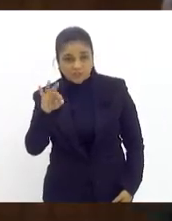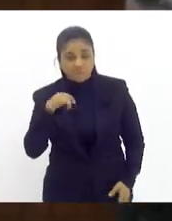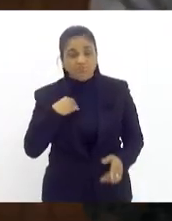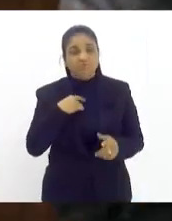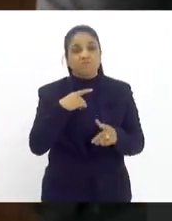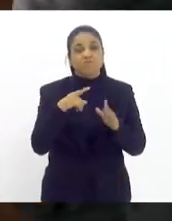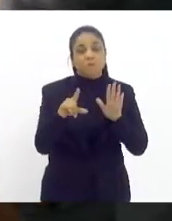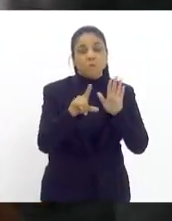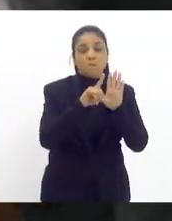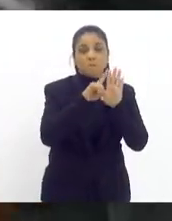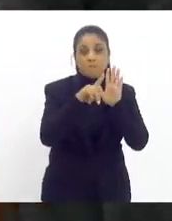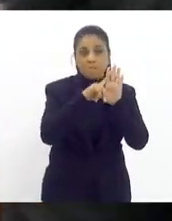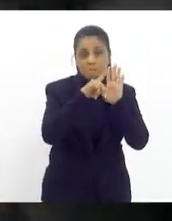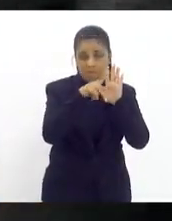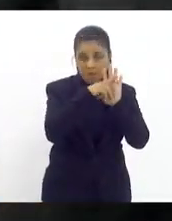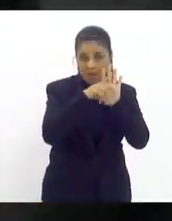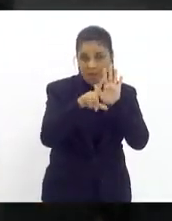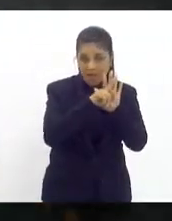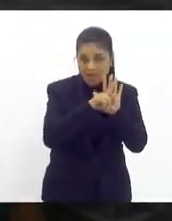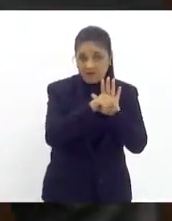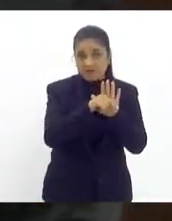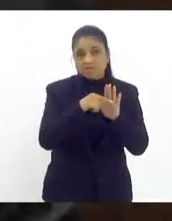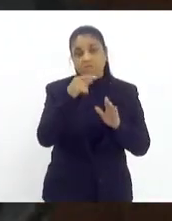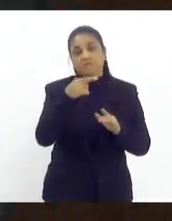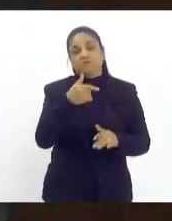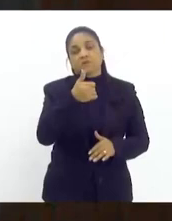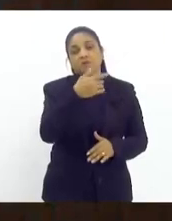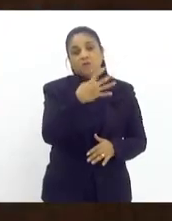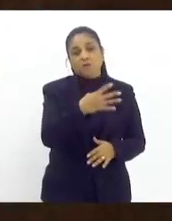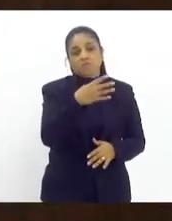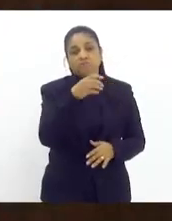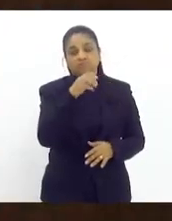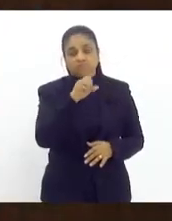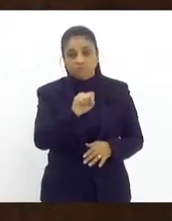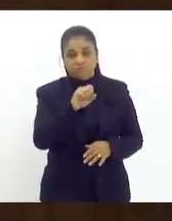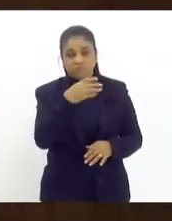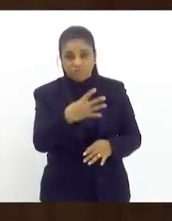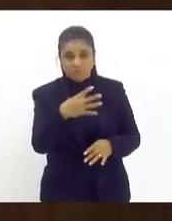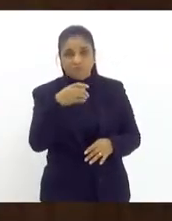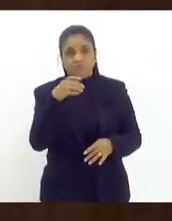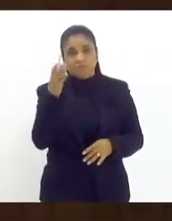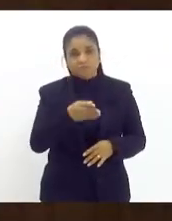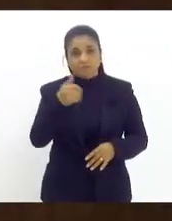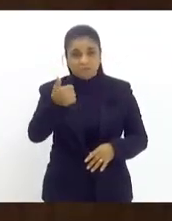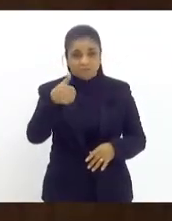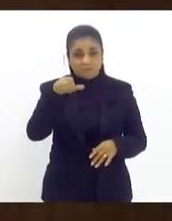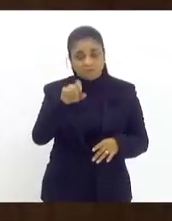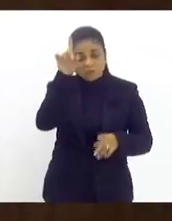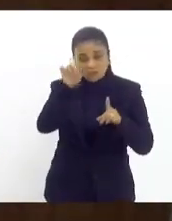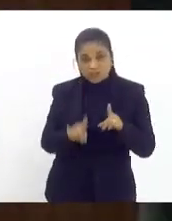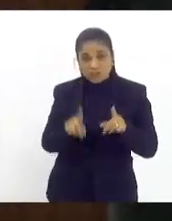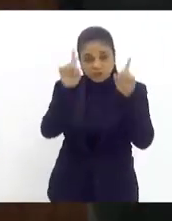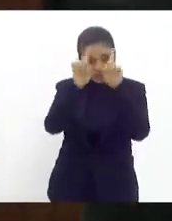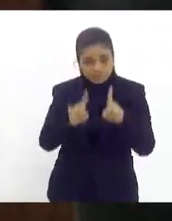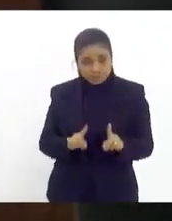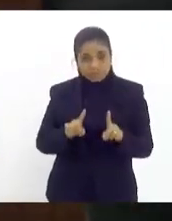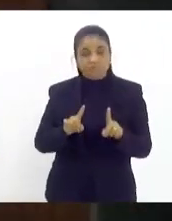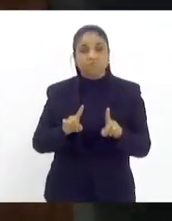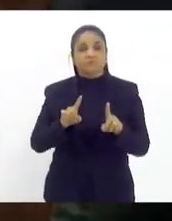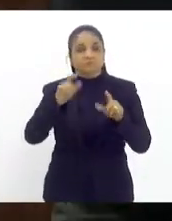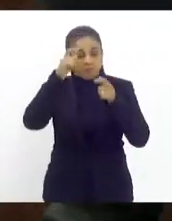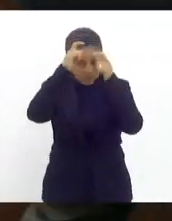quatro nove 18/2019 que confere uma série de direitos e garantias As Pessoas com transtorno mental